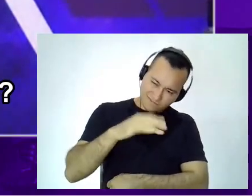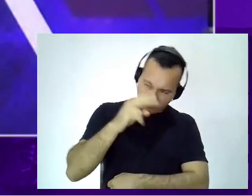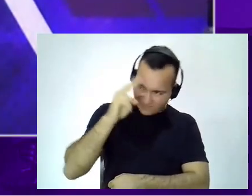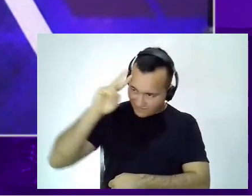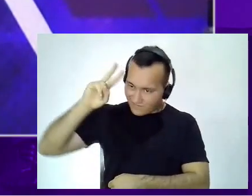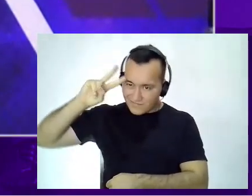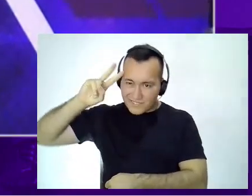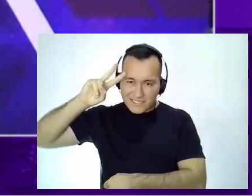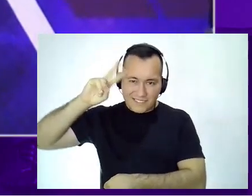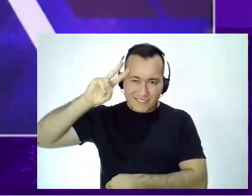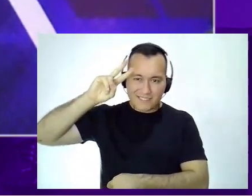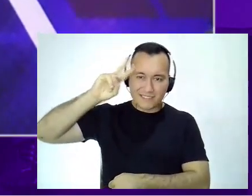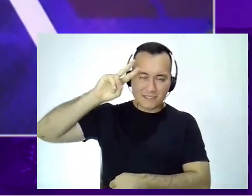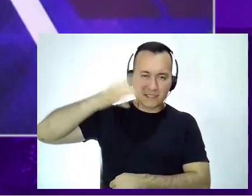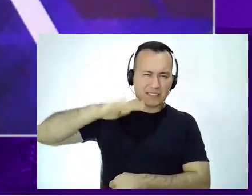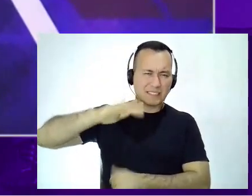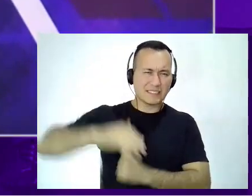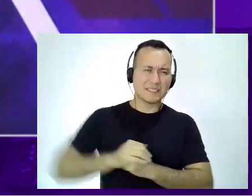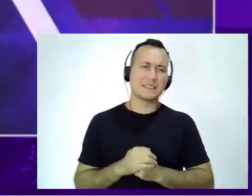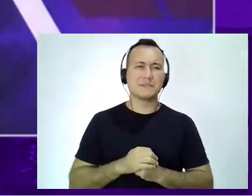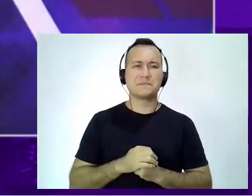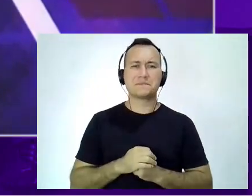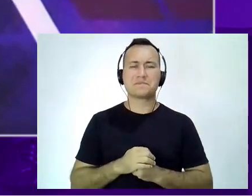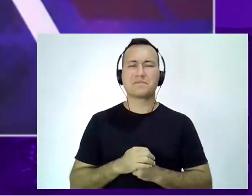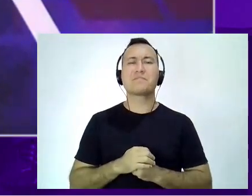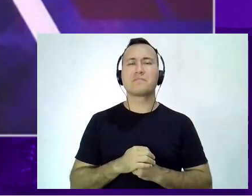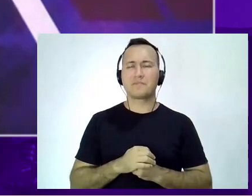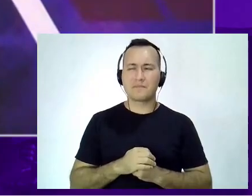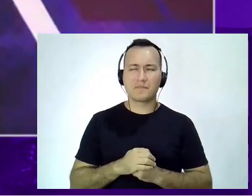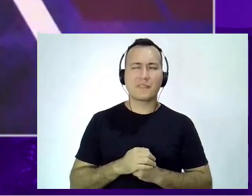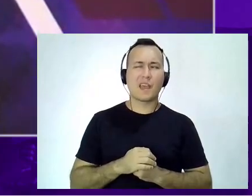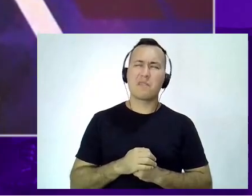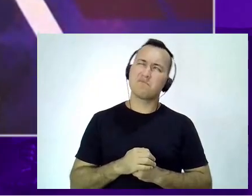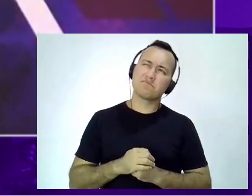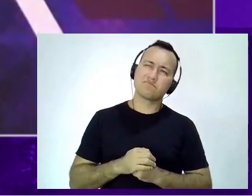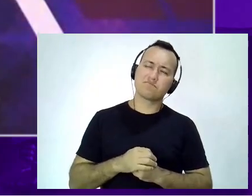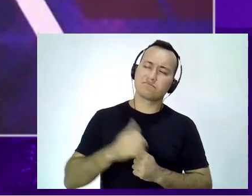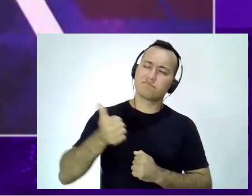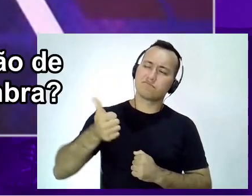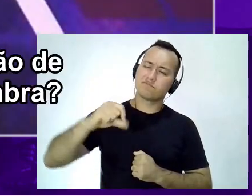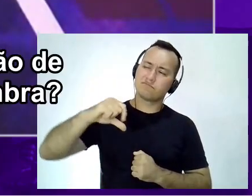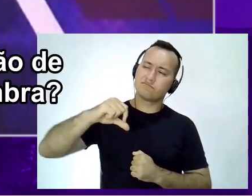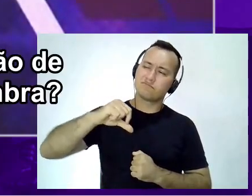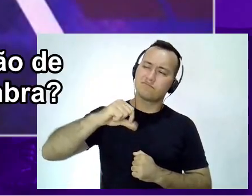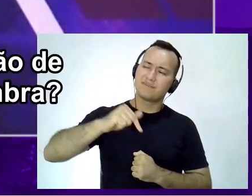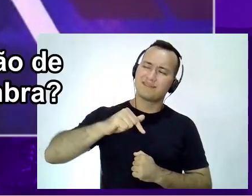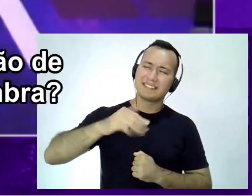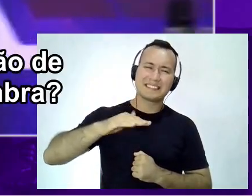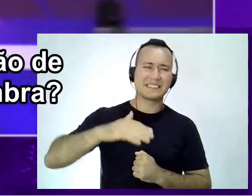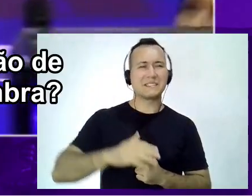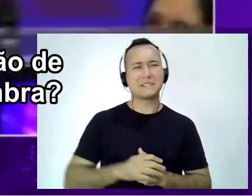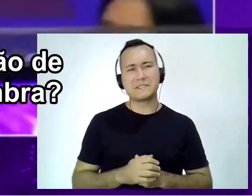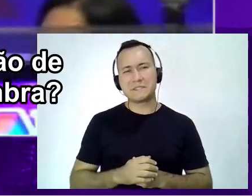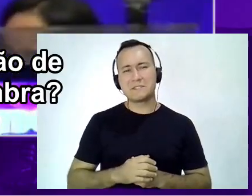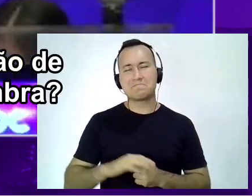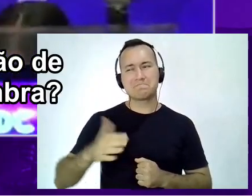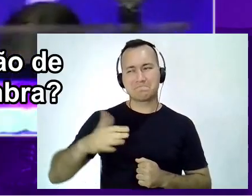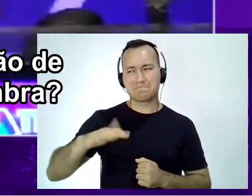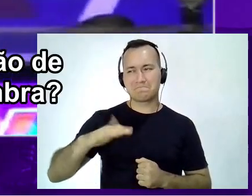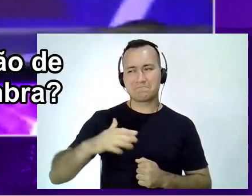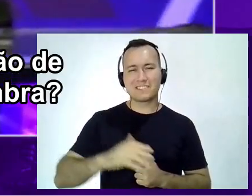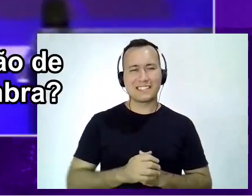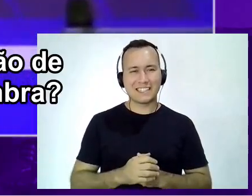não? Não, não tem. Eu acho que foi 97 ou 2001, eu não sei. Temos aí que foi